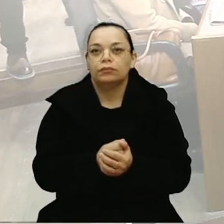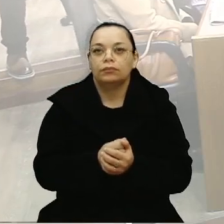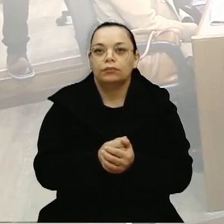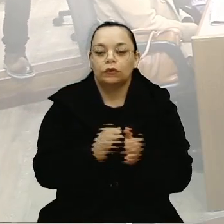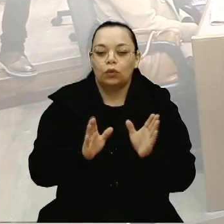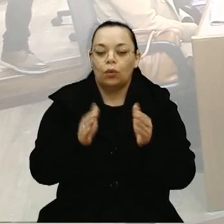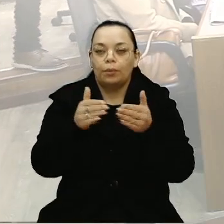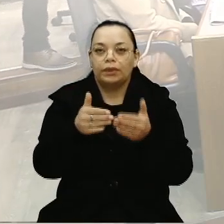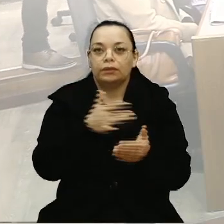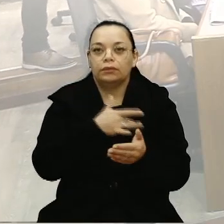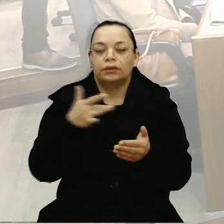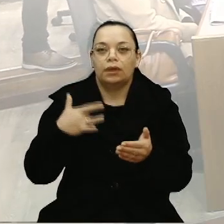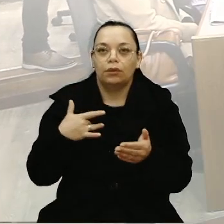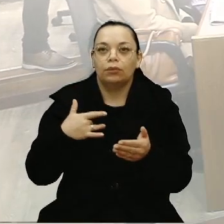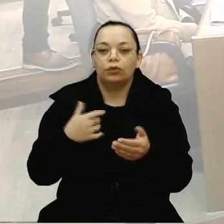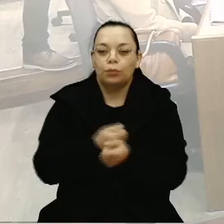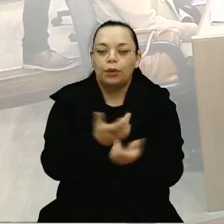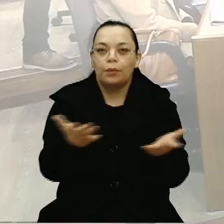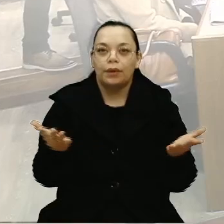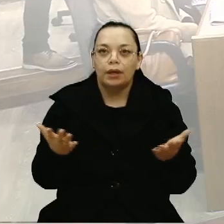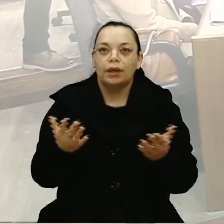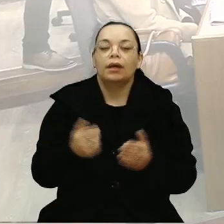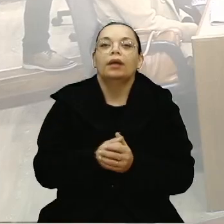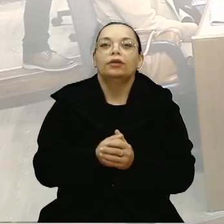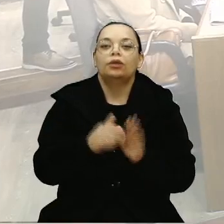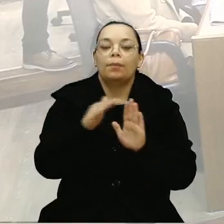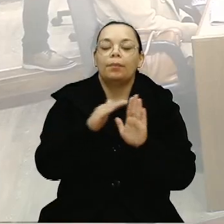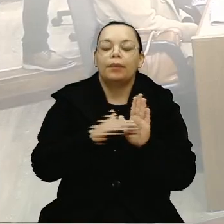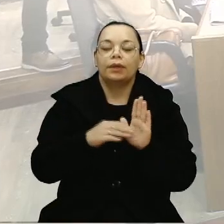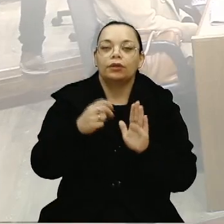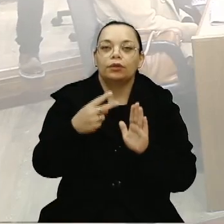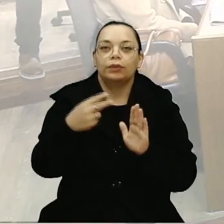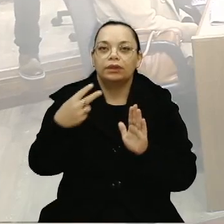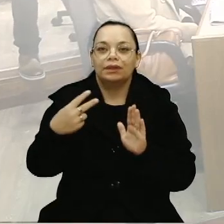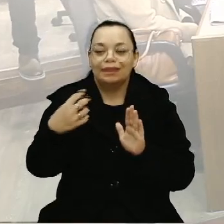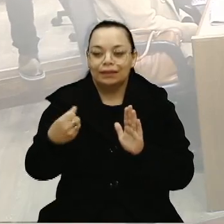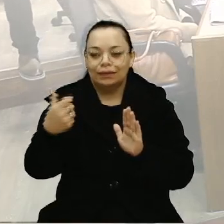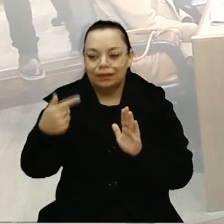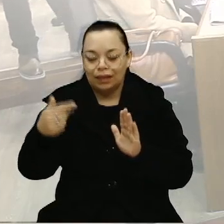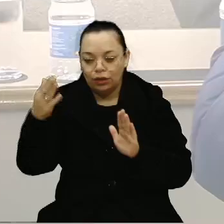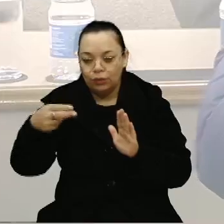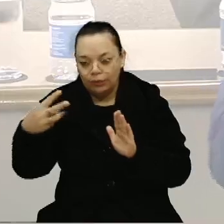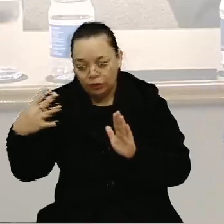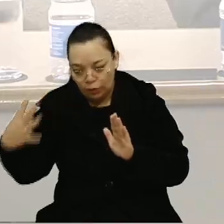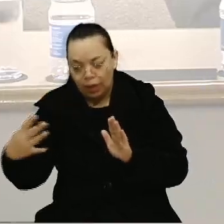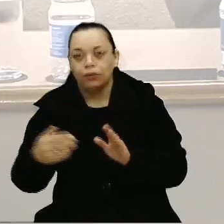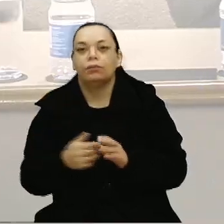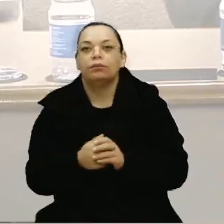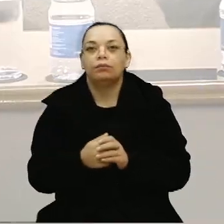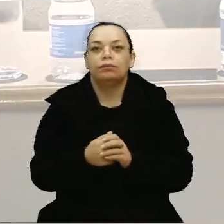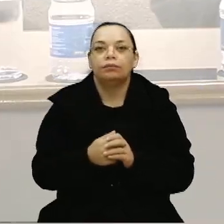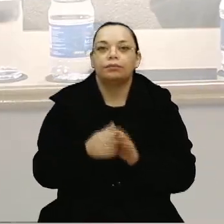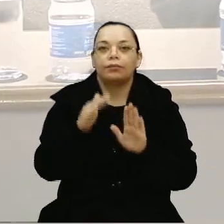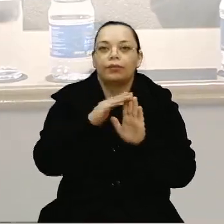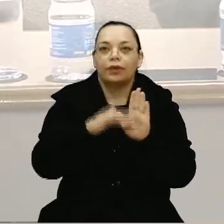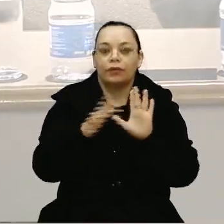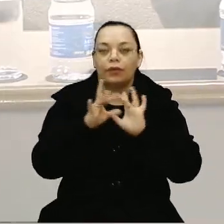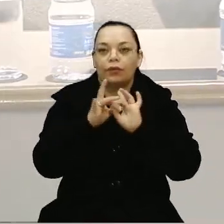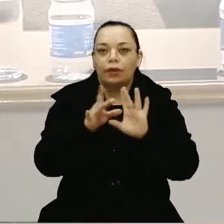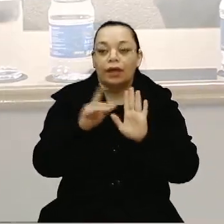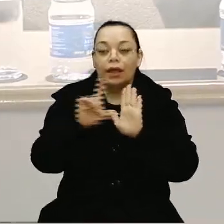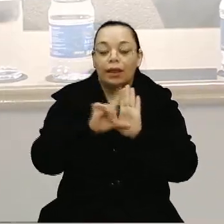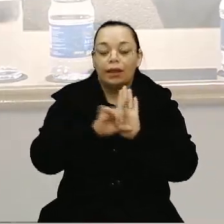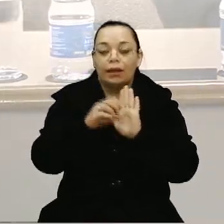e Meio Ambiente. Parecer número 237/2024, favorável. Parecer favorável ao projeto de lei